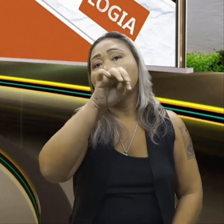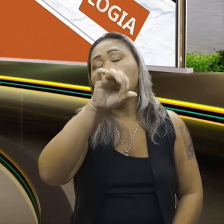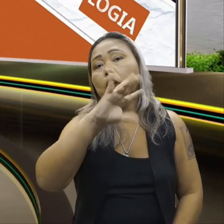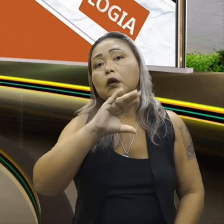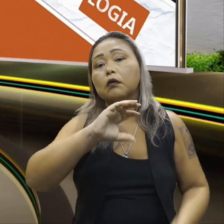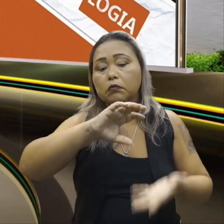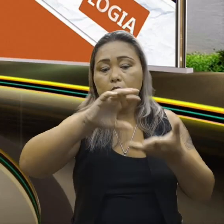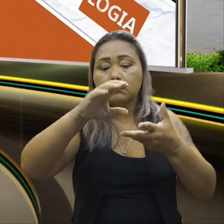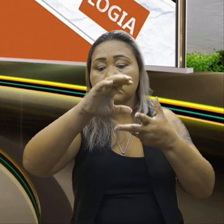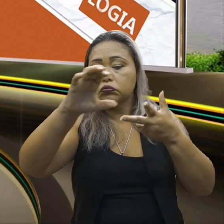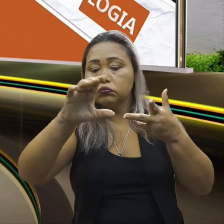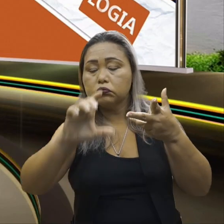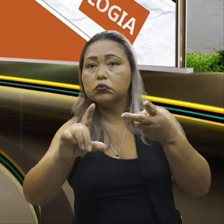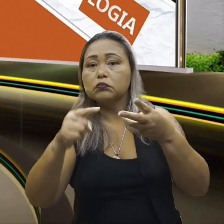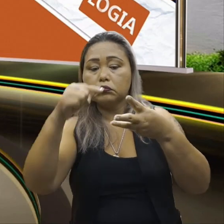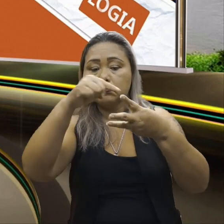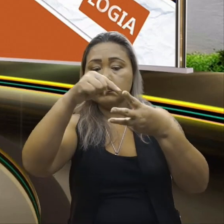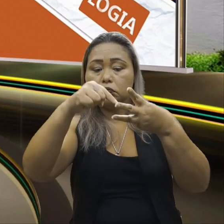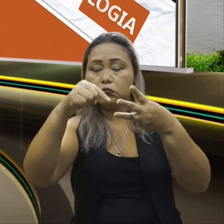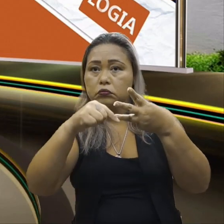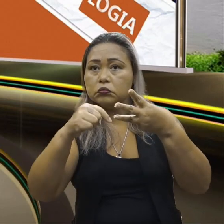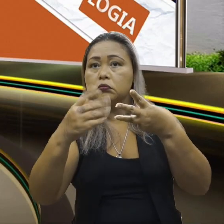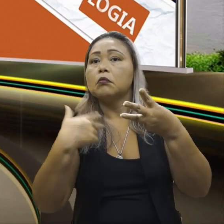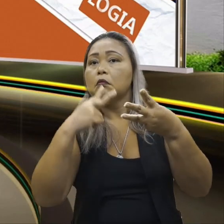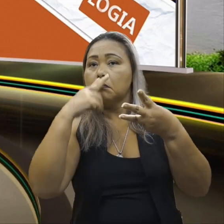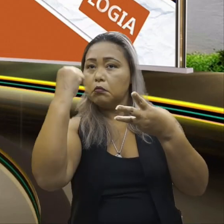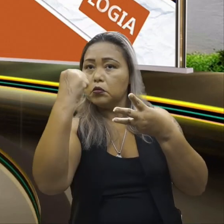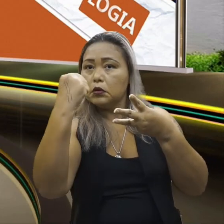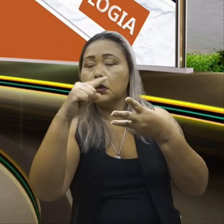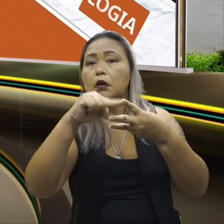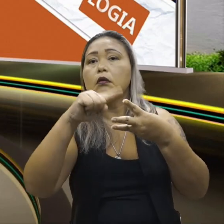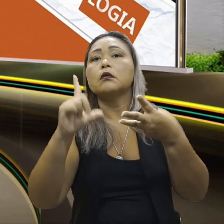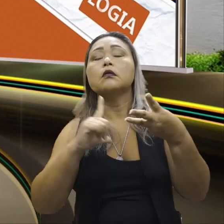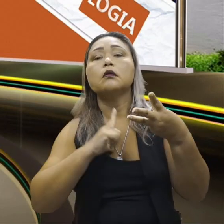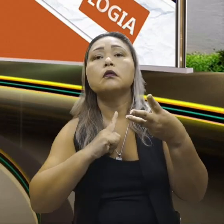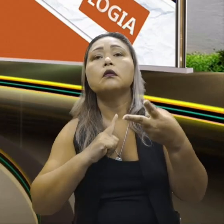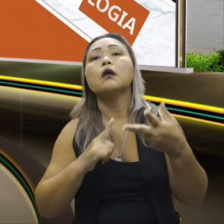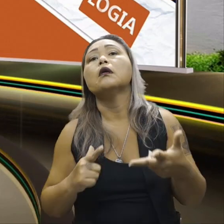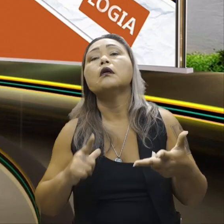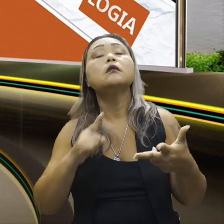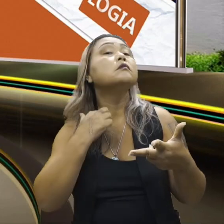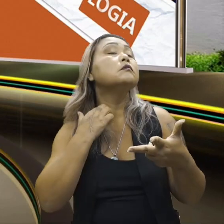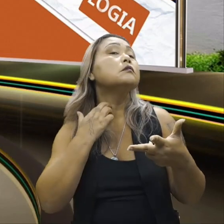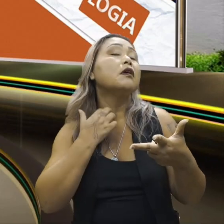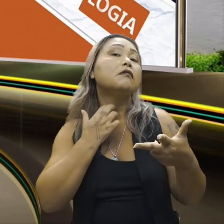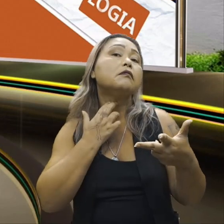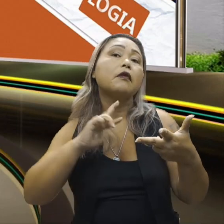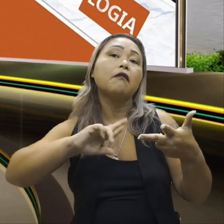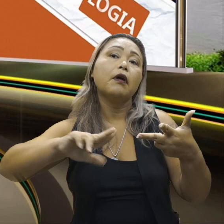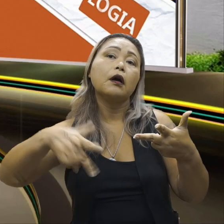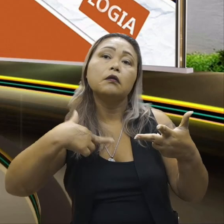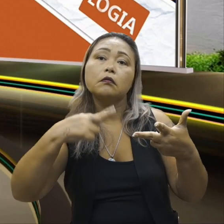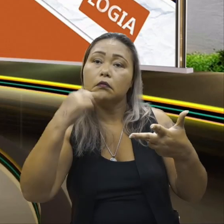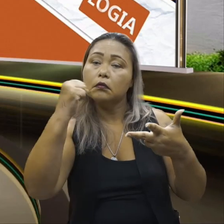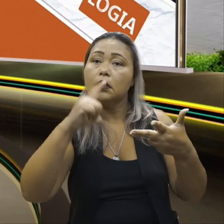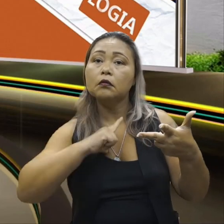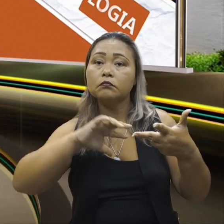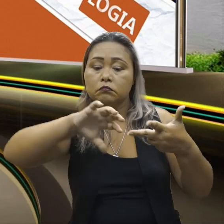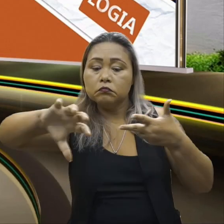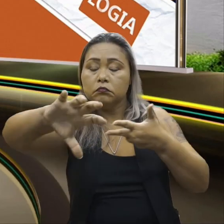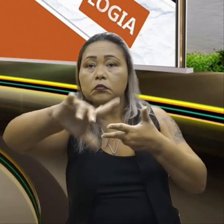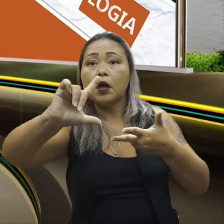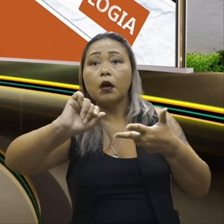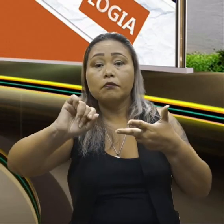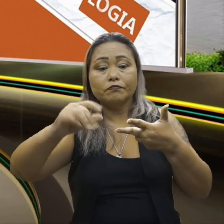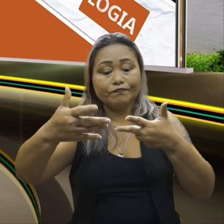poderes. Vocês imaginam que já é difícil lidar quando a gente tem vários poderes independentes e ainda assim, às vezes, eles não